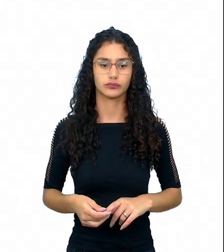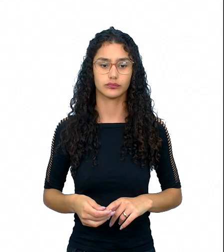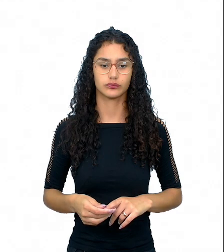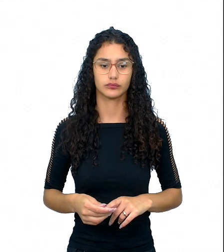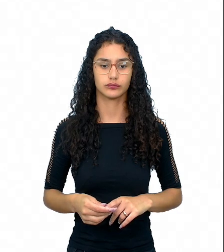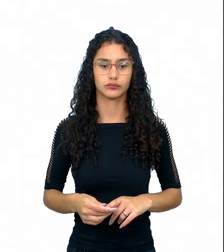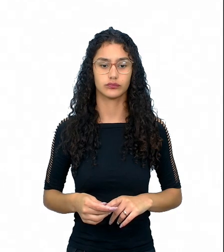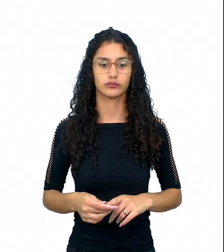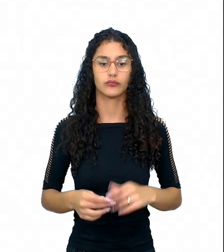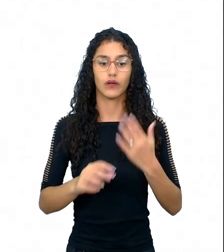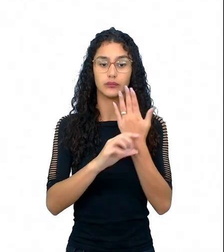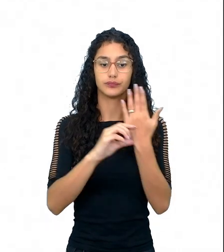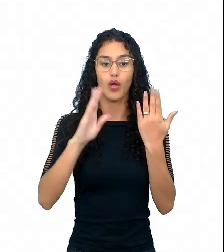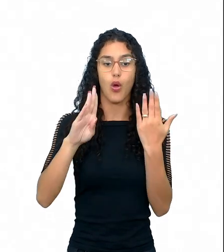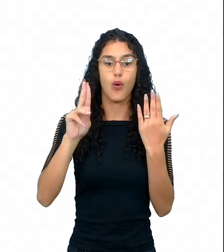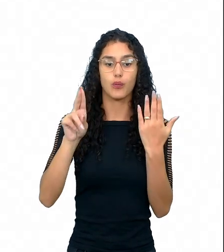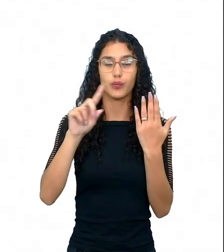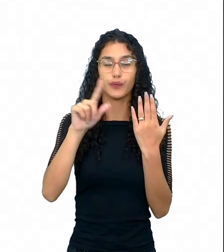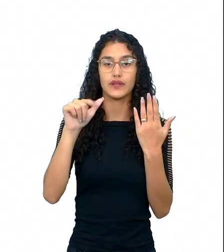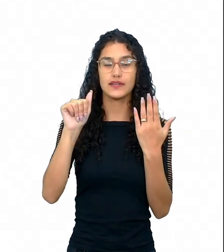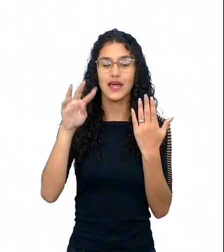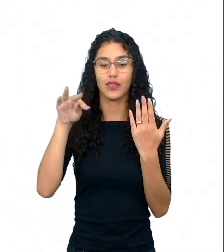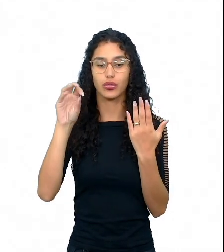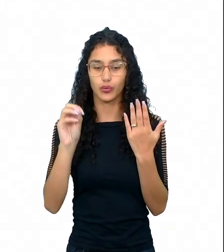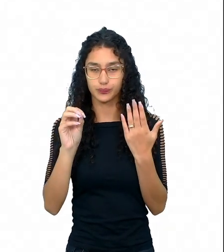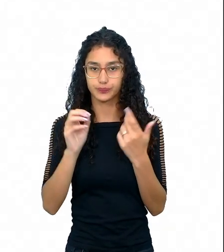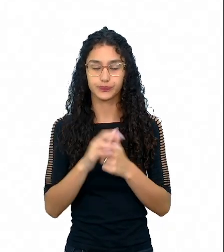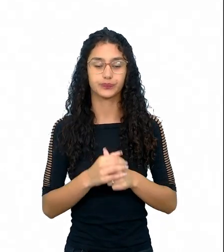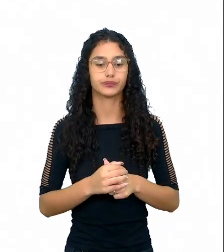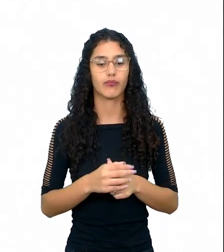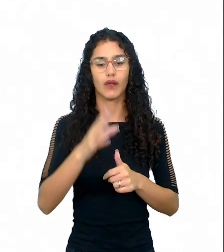Para Busato, que é citado na obra de